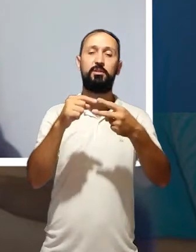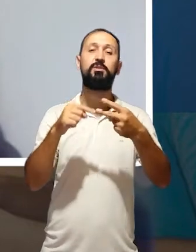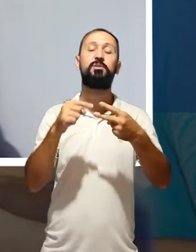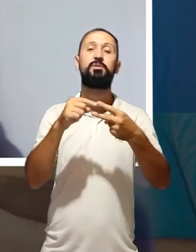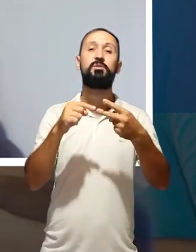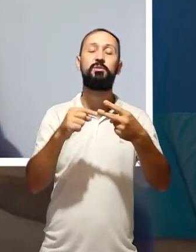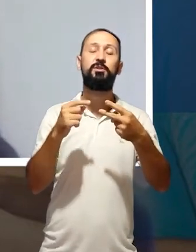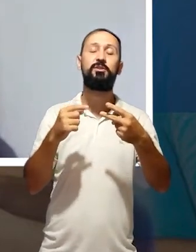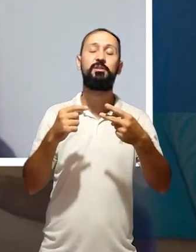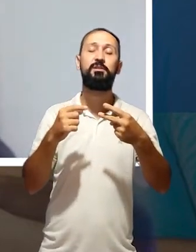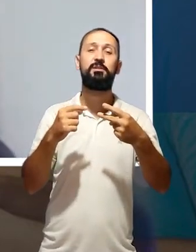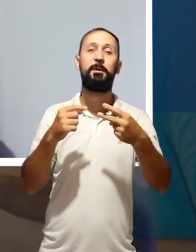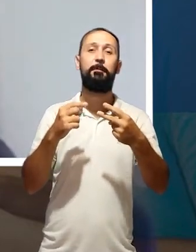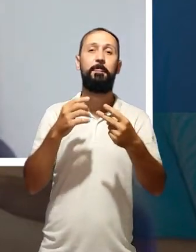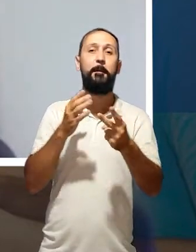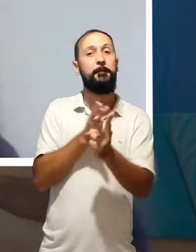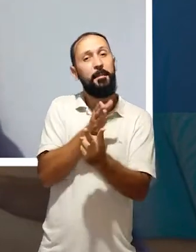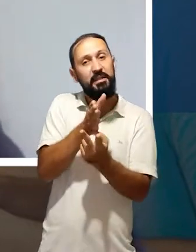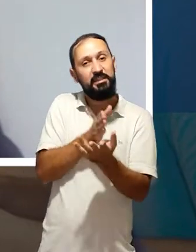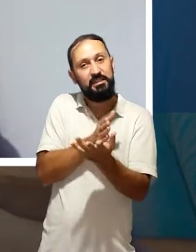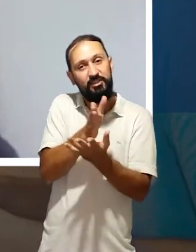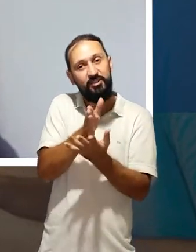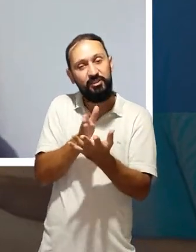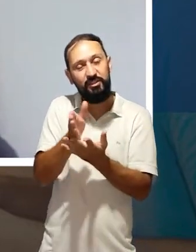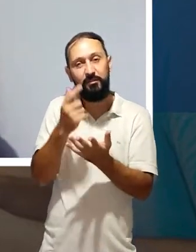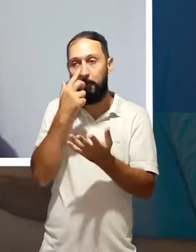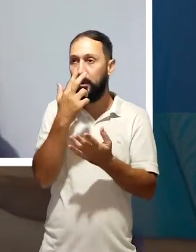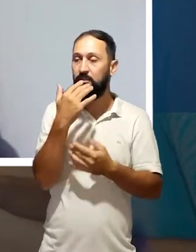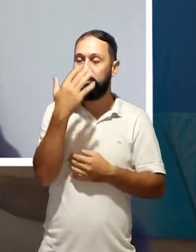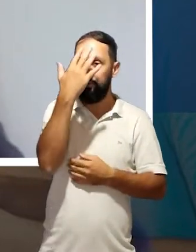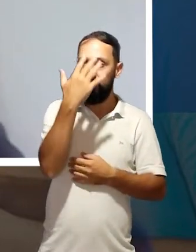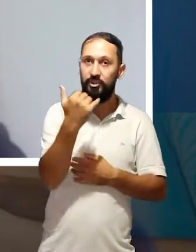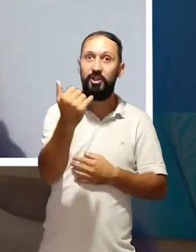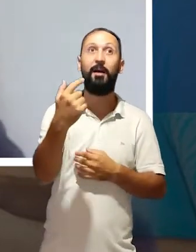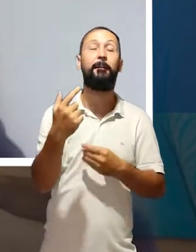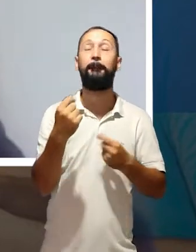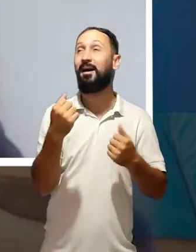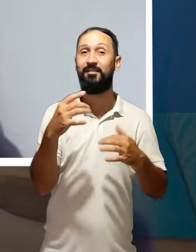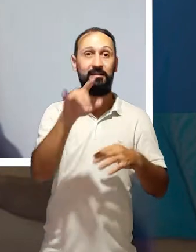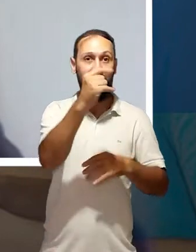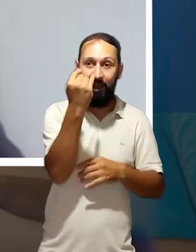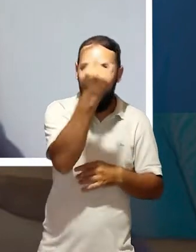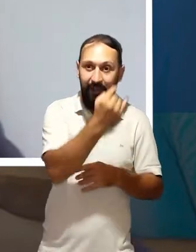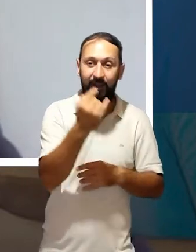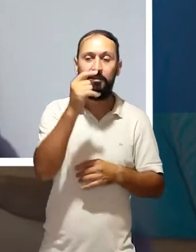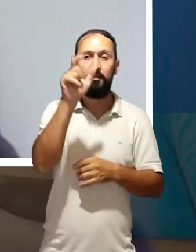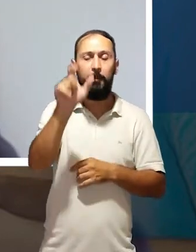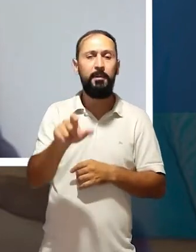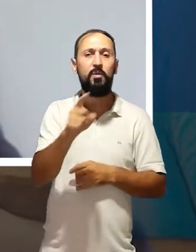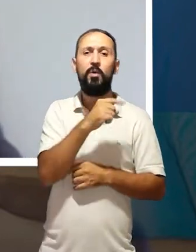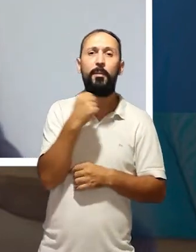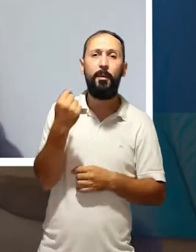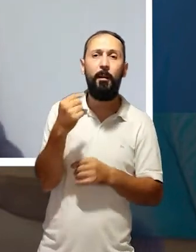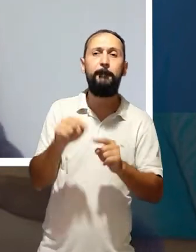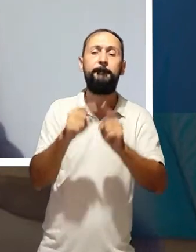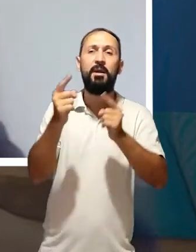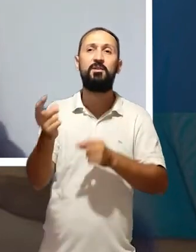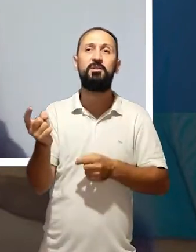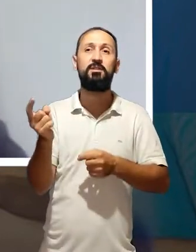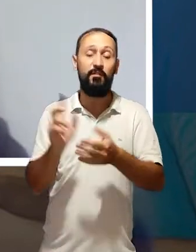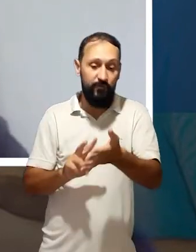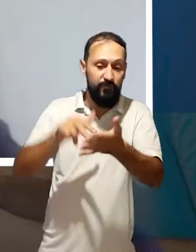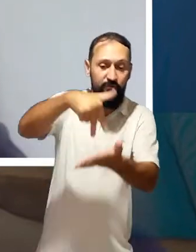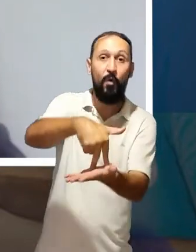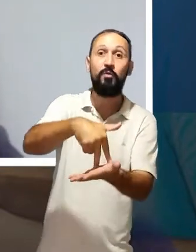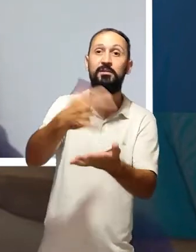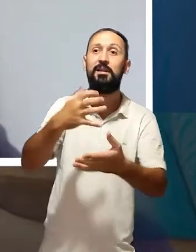esses dois lados que atraía, afinal de contas, imagina, você tem um ente querido que morre e